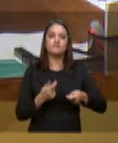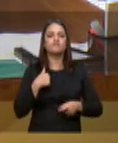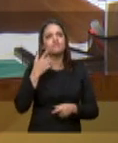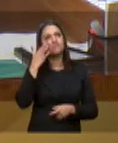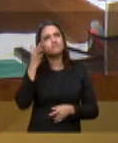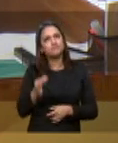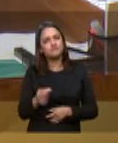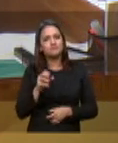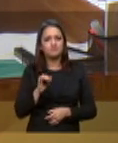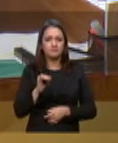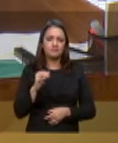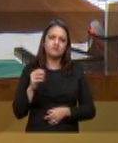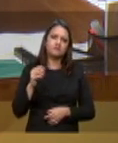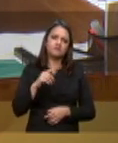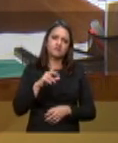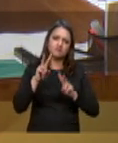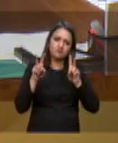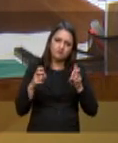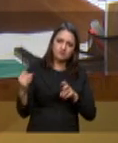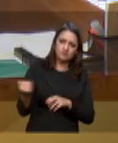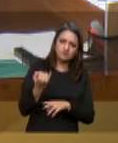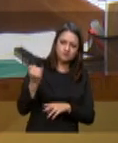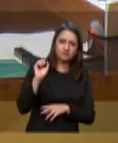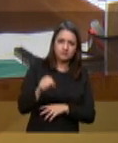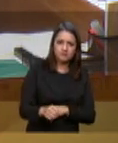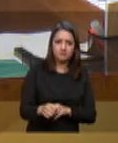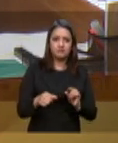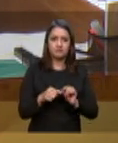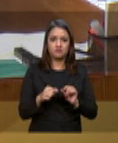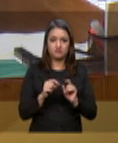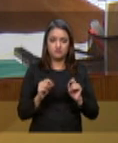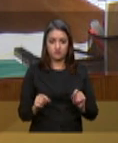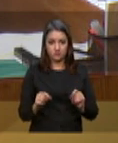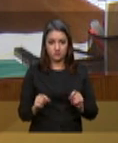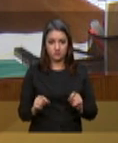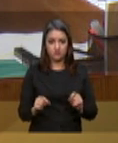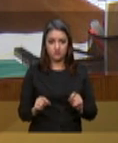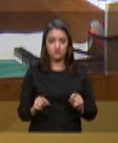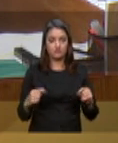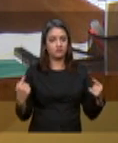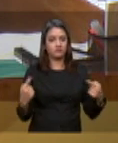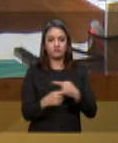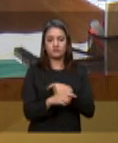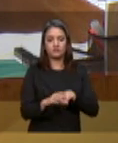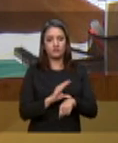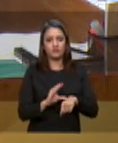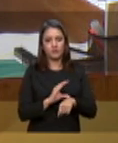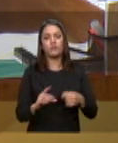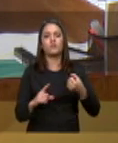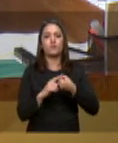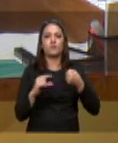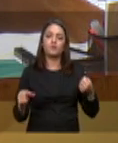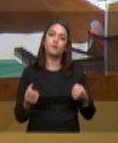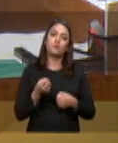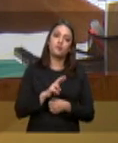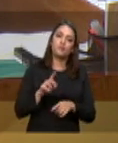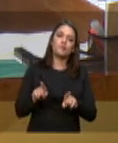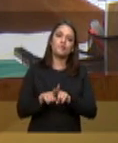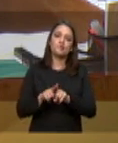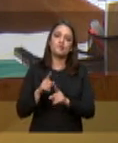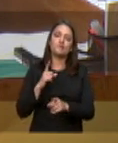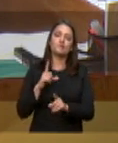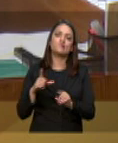questão irrelevante na presente ação direta para efeito de assentar pretensa inconstitucionalidade do dispositivo de análise ou mesmo de